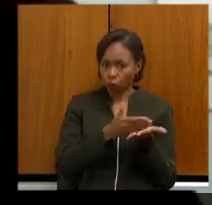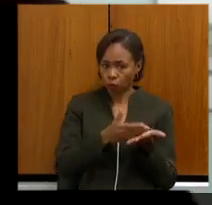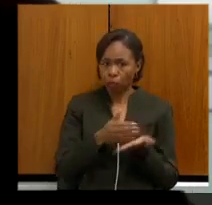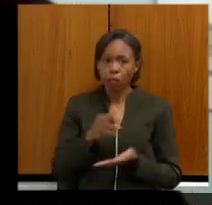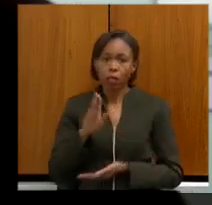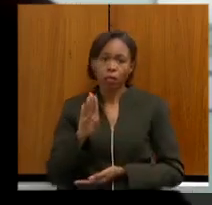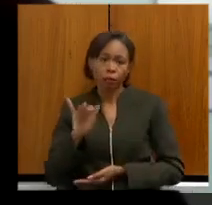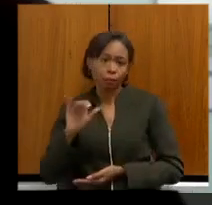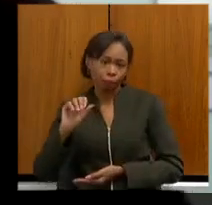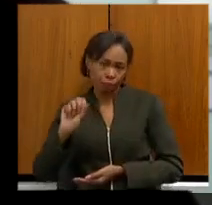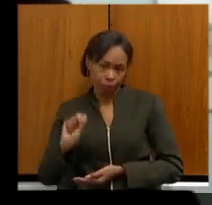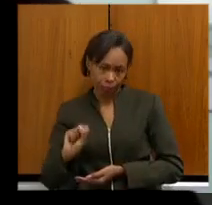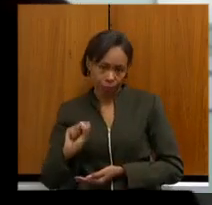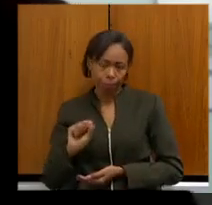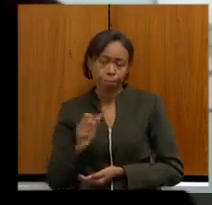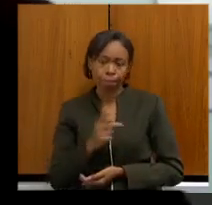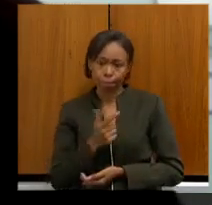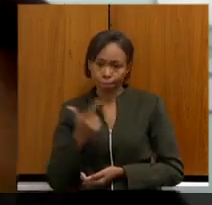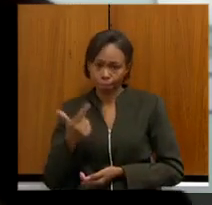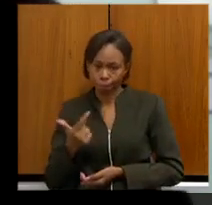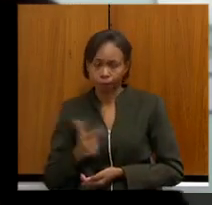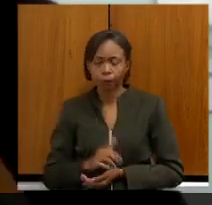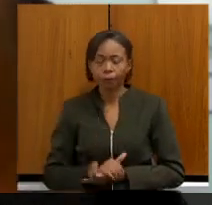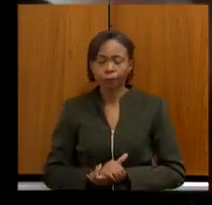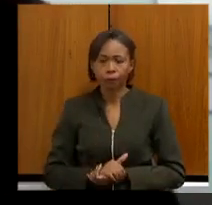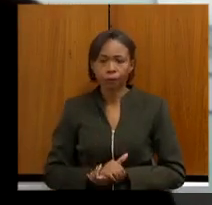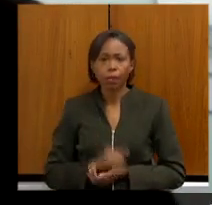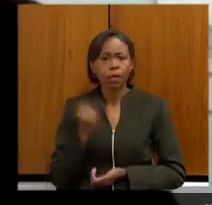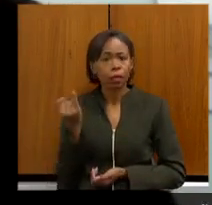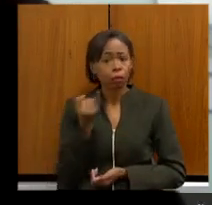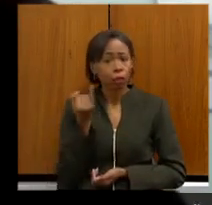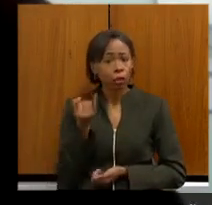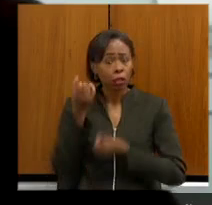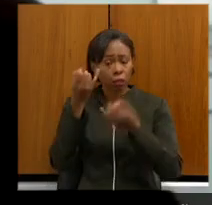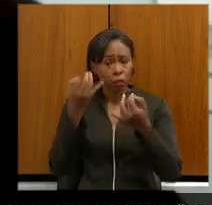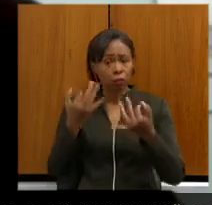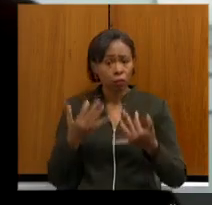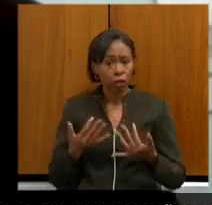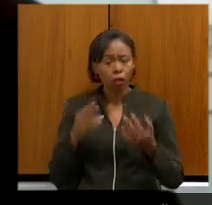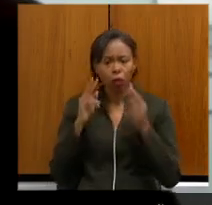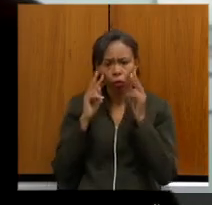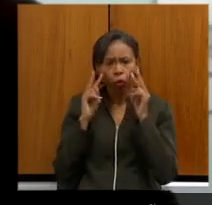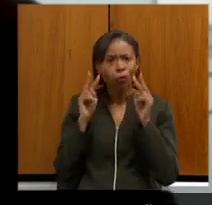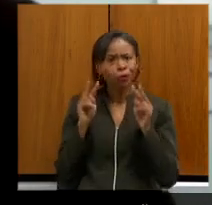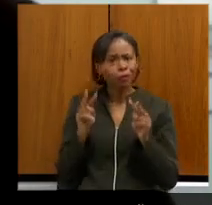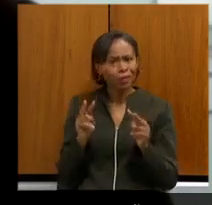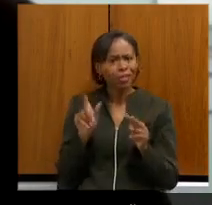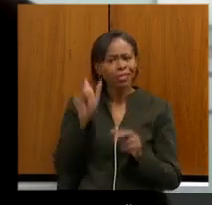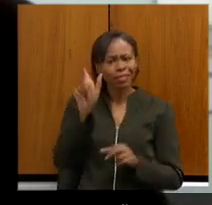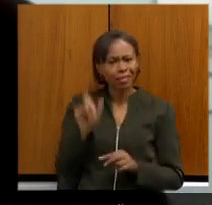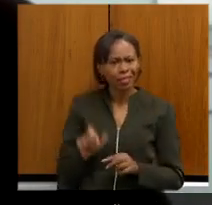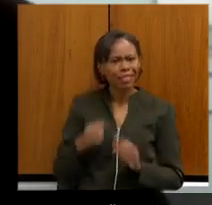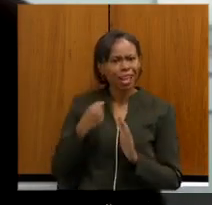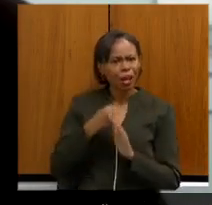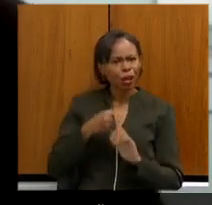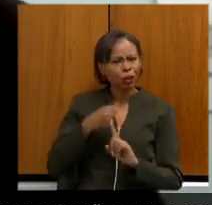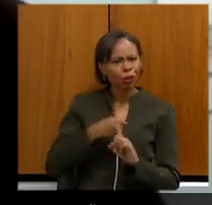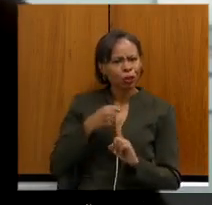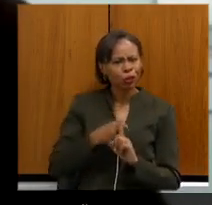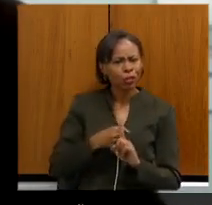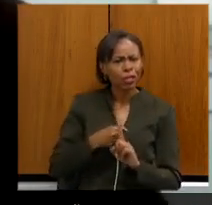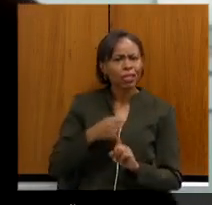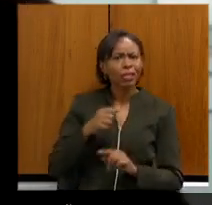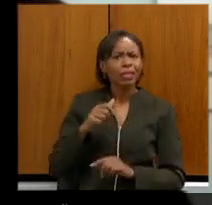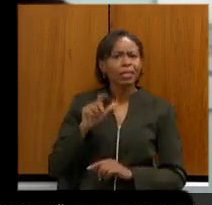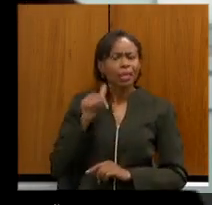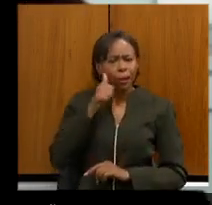Bicas importante é que registrar tô vendo aqui conosco né a luta da guerreira Anália pintar